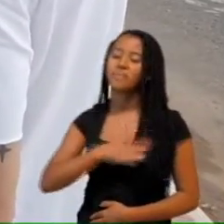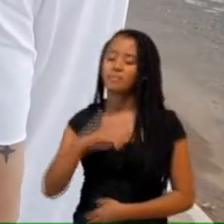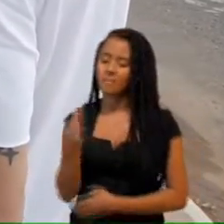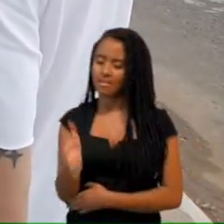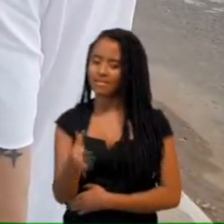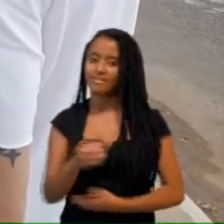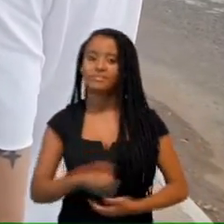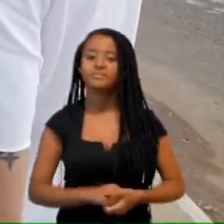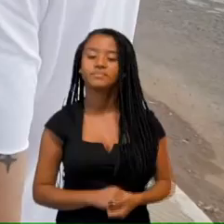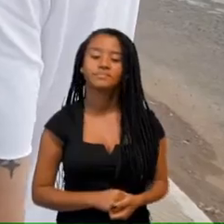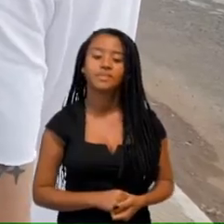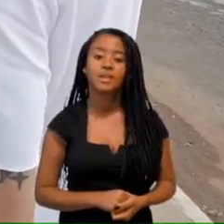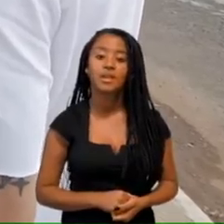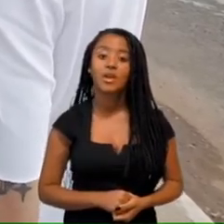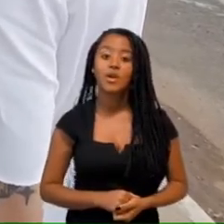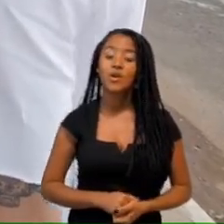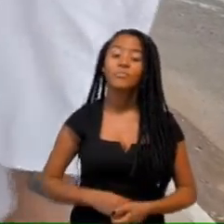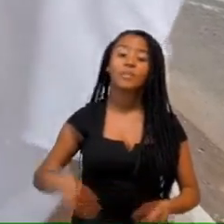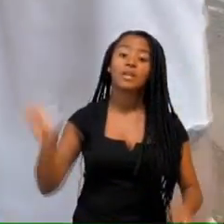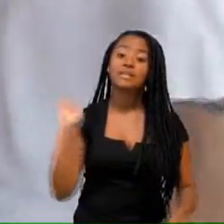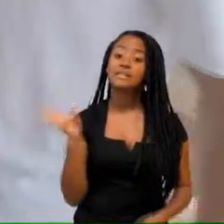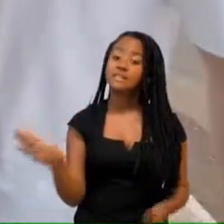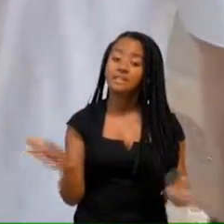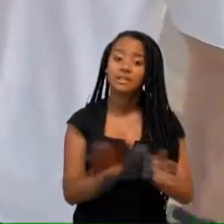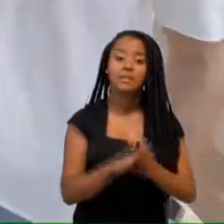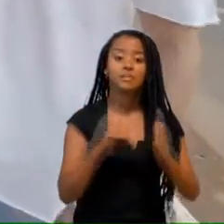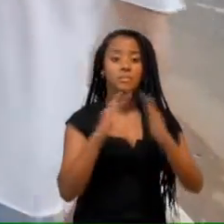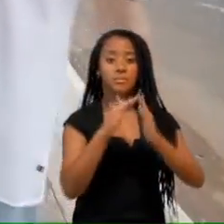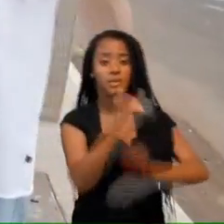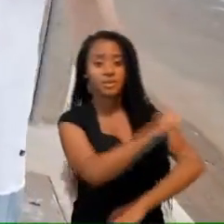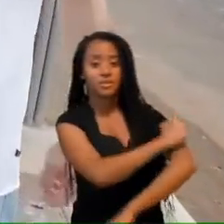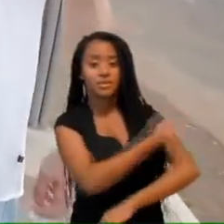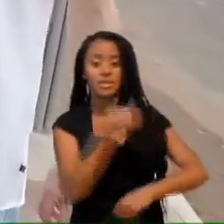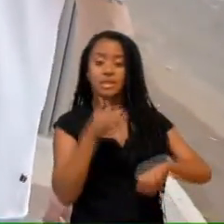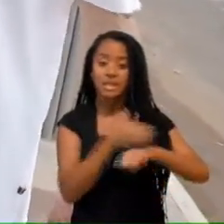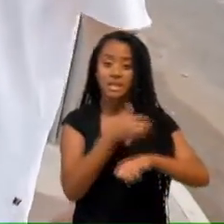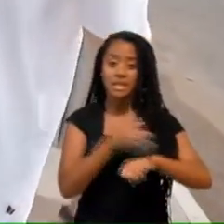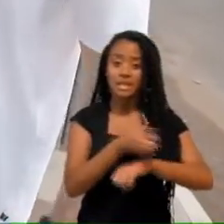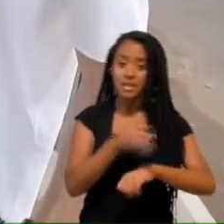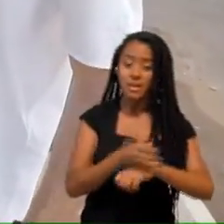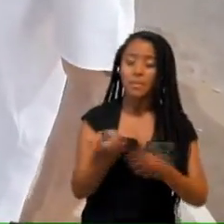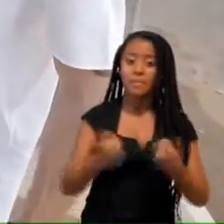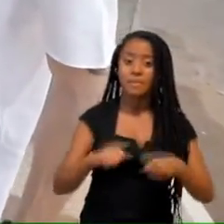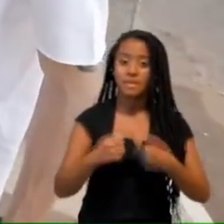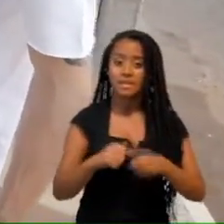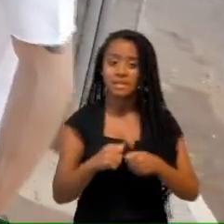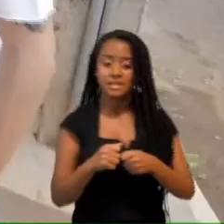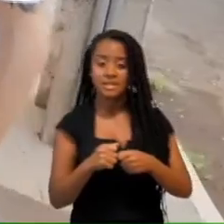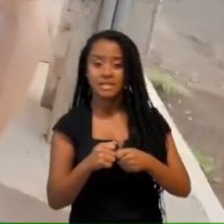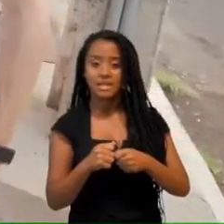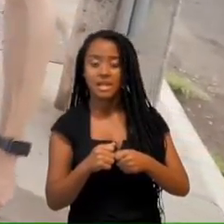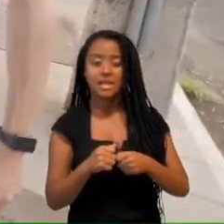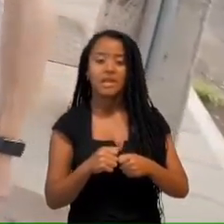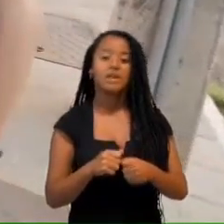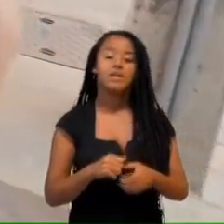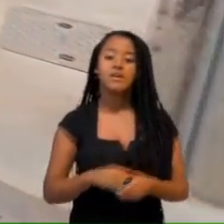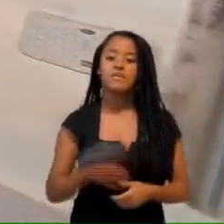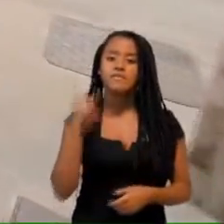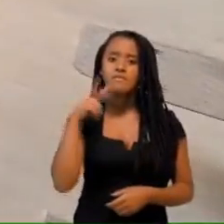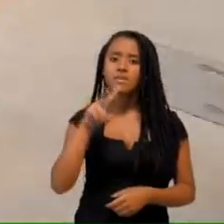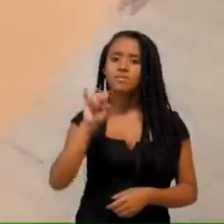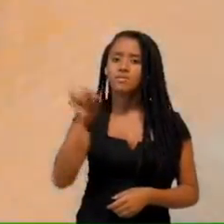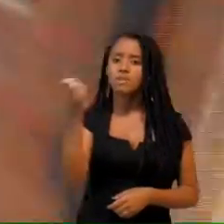Brenda bem ó galera a gente acabou de chegar naad estamos entrando tem que passar pelo Jeferson Então bora bora bora